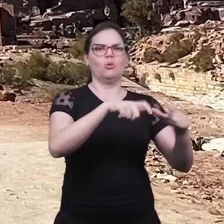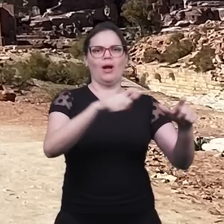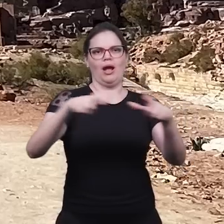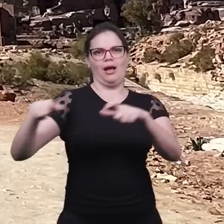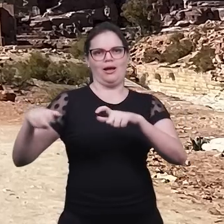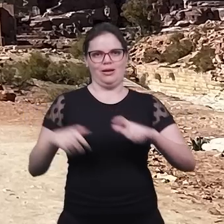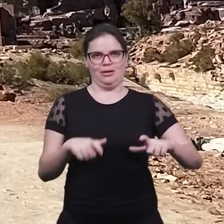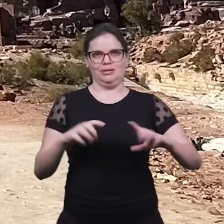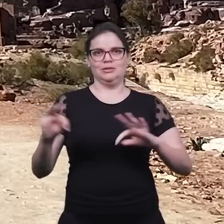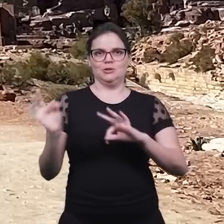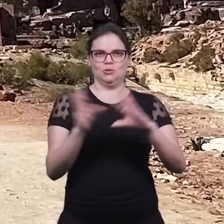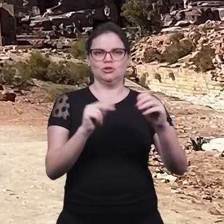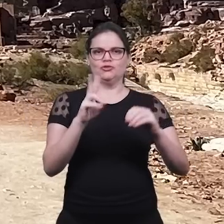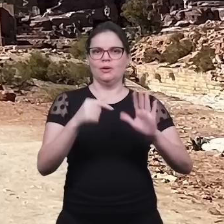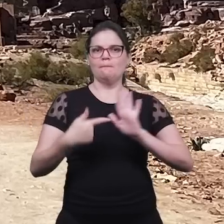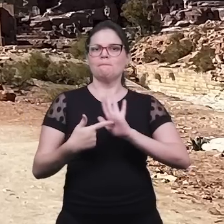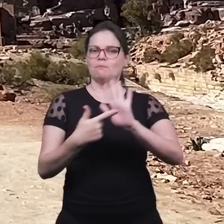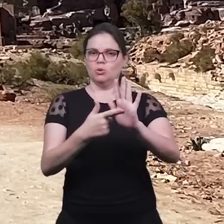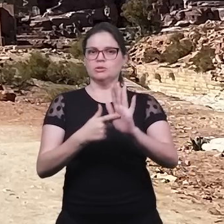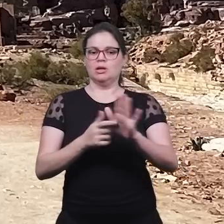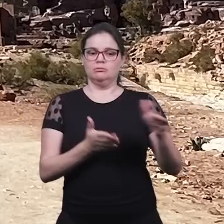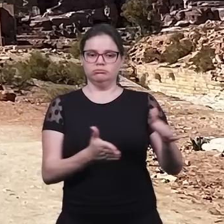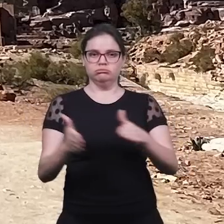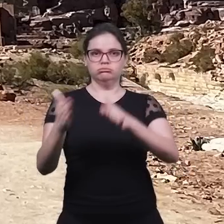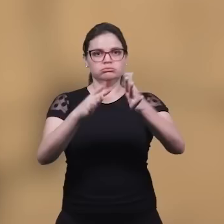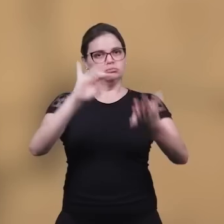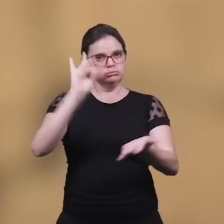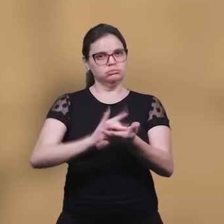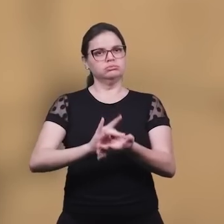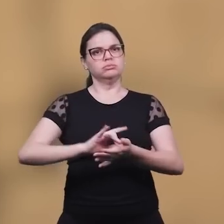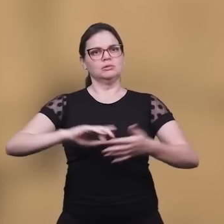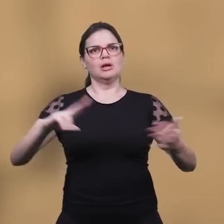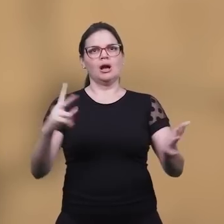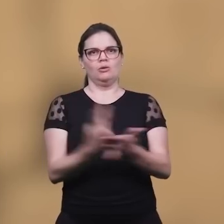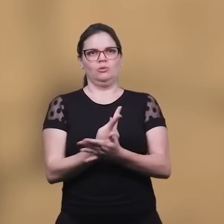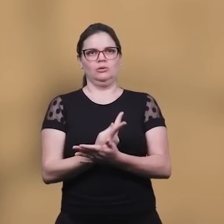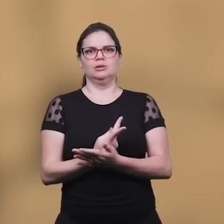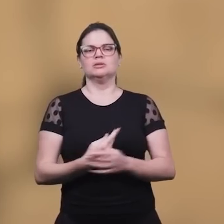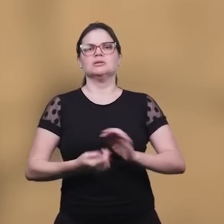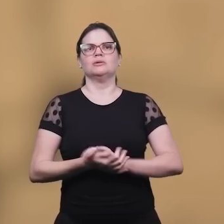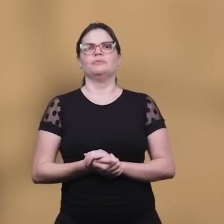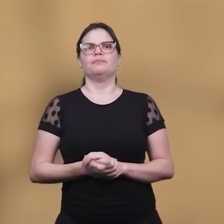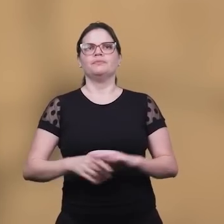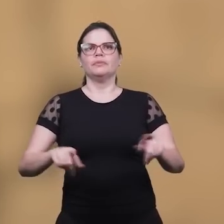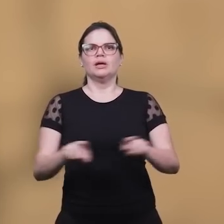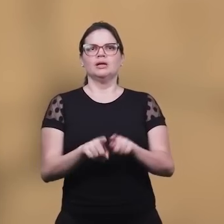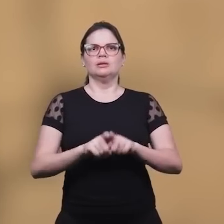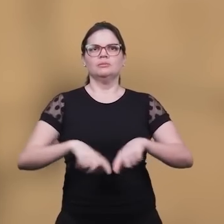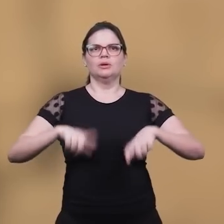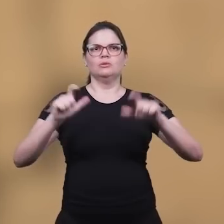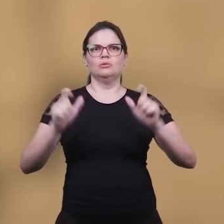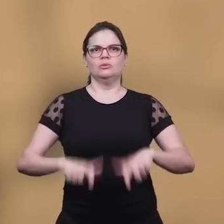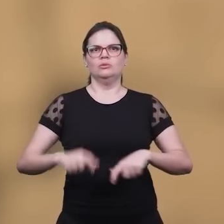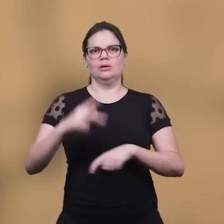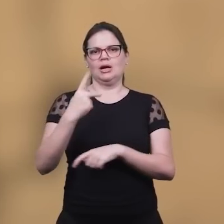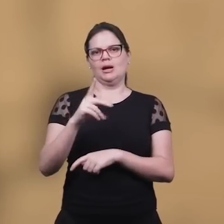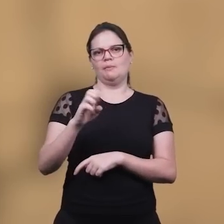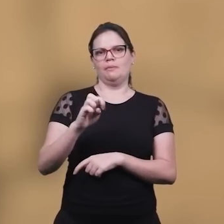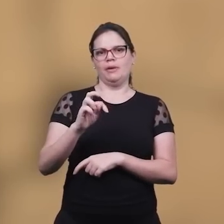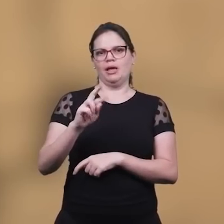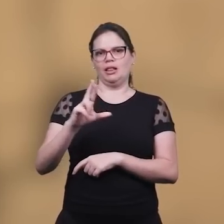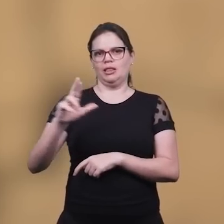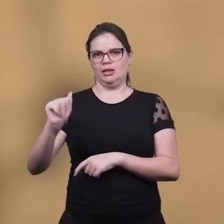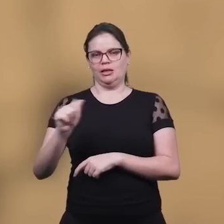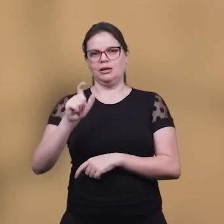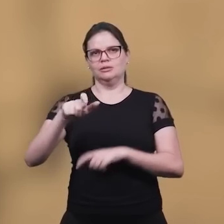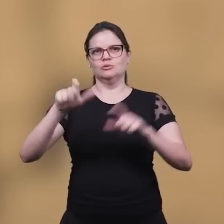fez a outra parte. Nós vamos mostrar aqui a Estrada Real, falar sobre a Estrada Real, que a cidade de Petra, né,